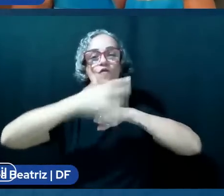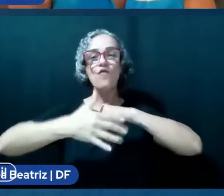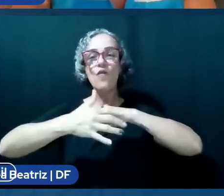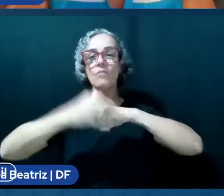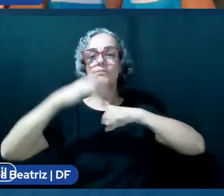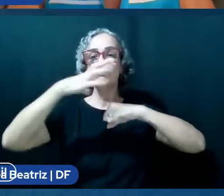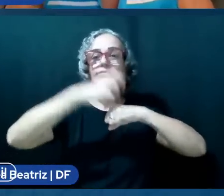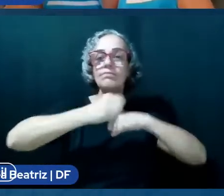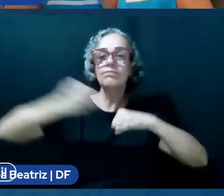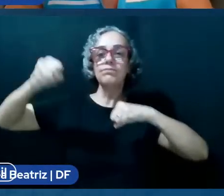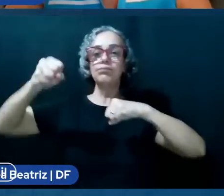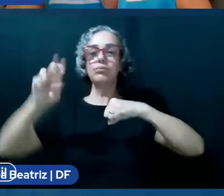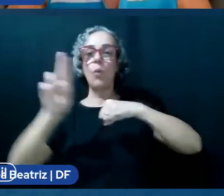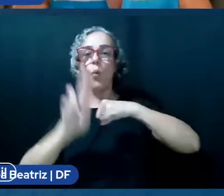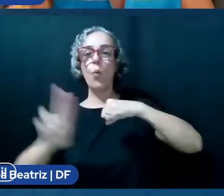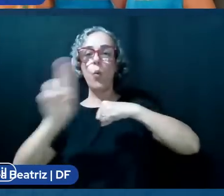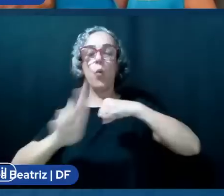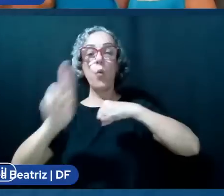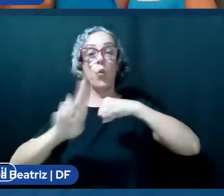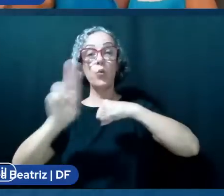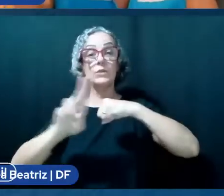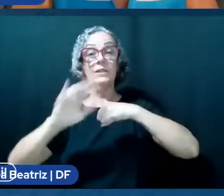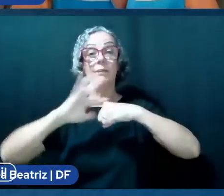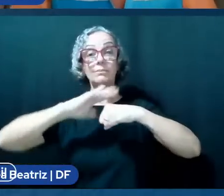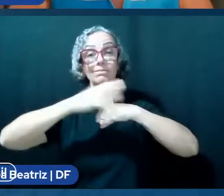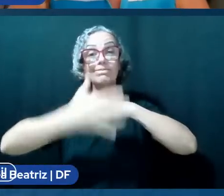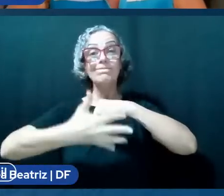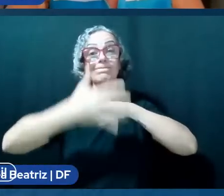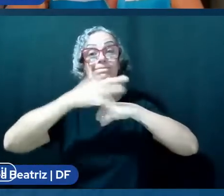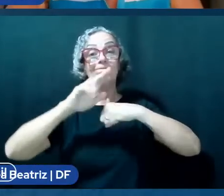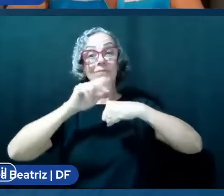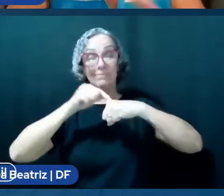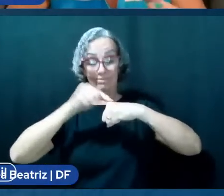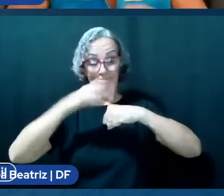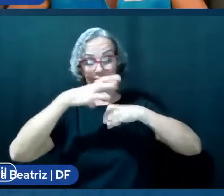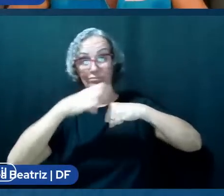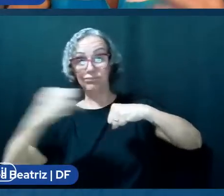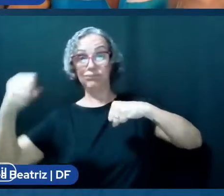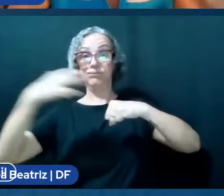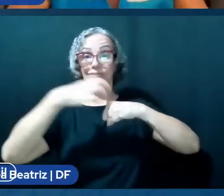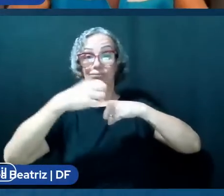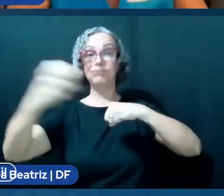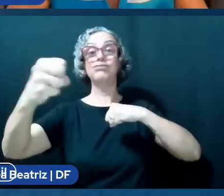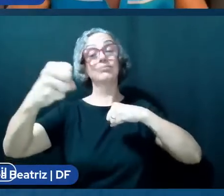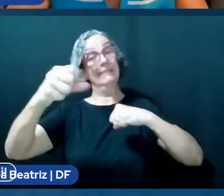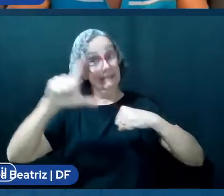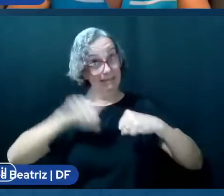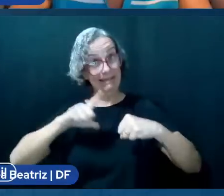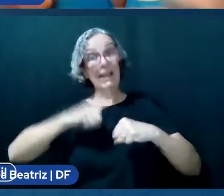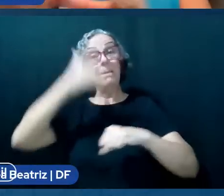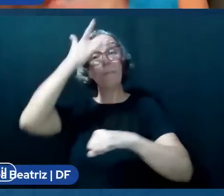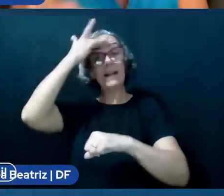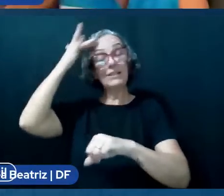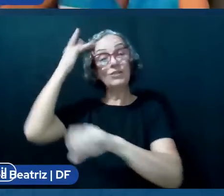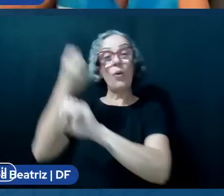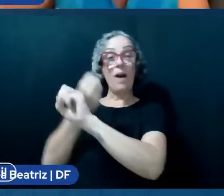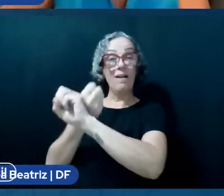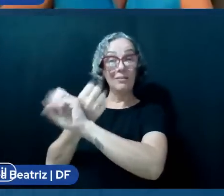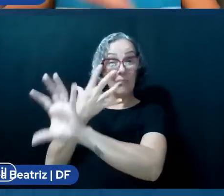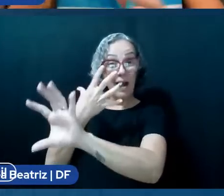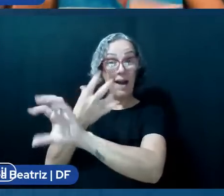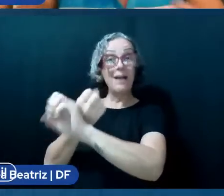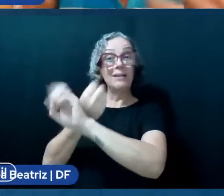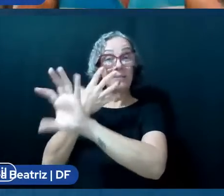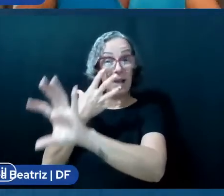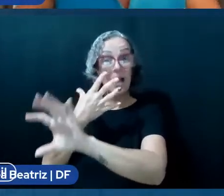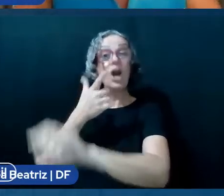para produzir fenômenos. Assim é que nós temos os magnetizadores, que às vezes conseguem excitar o outro